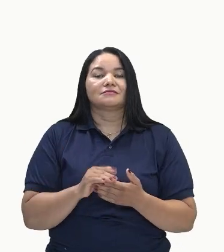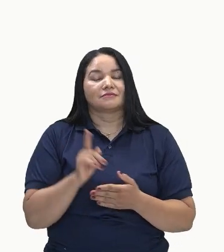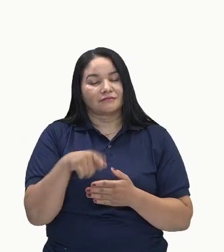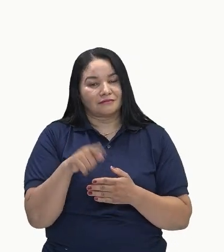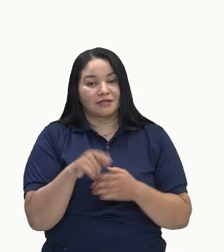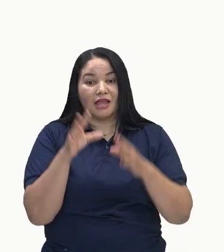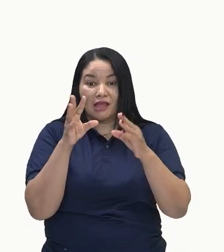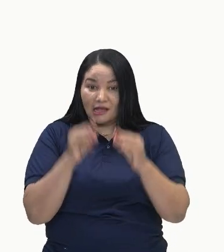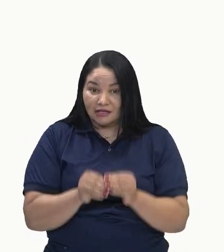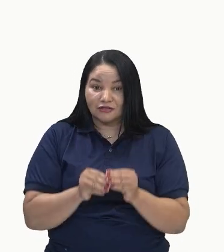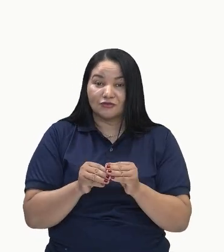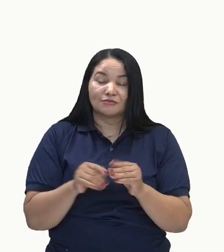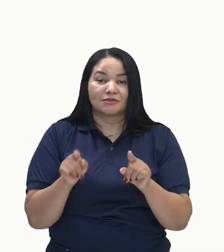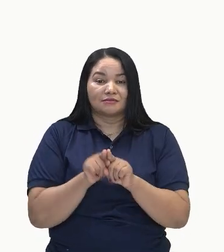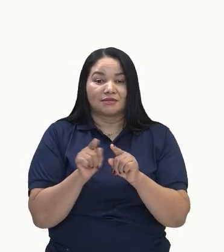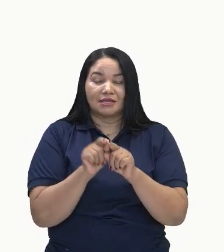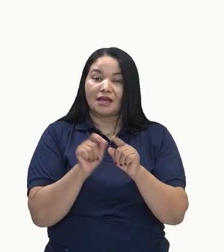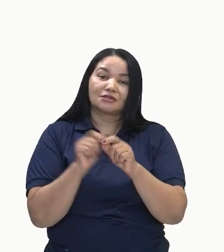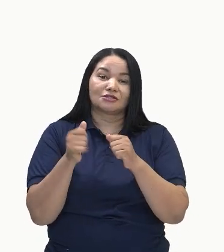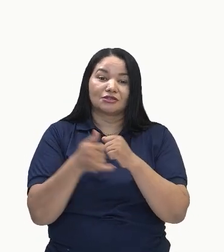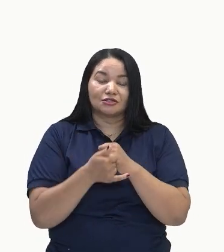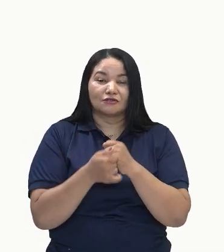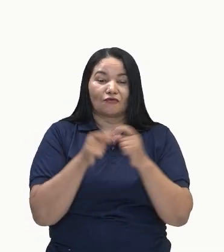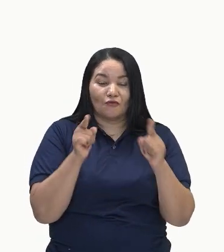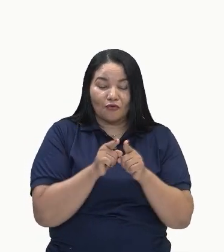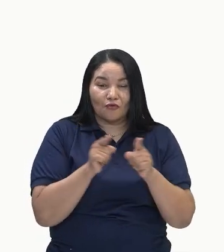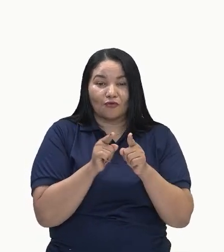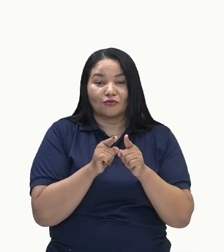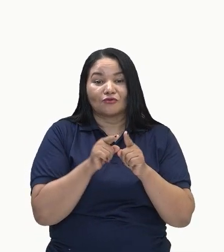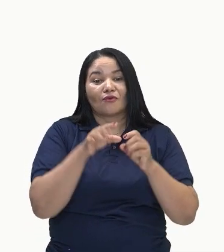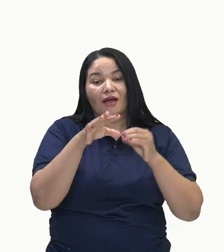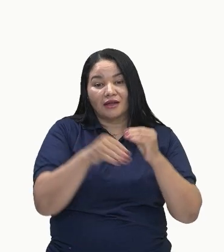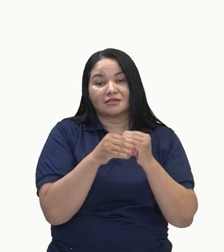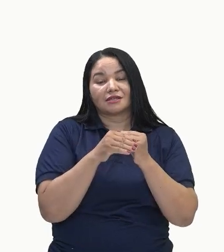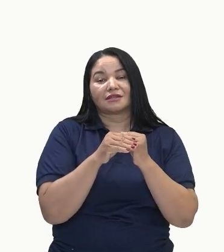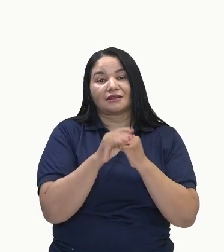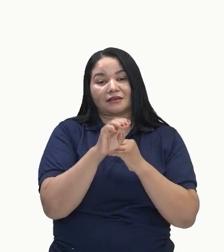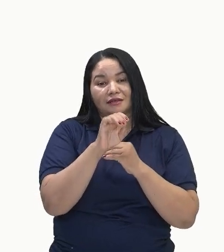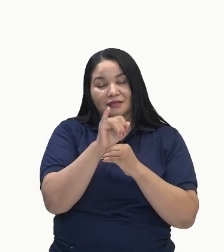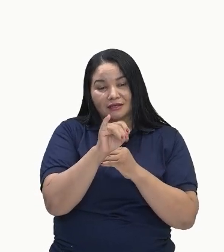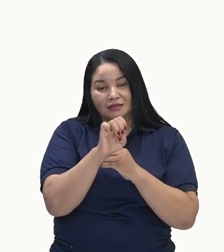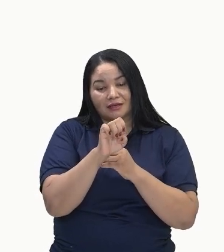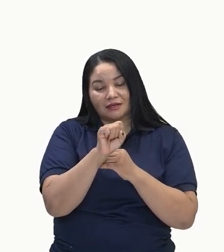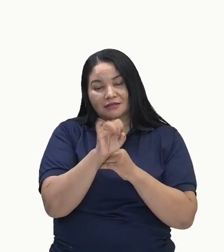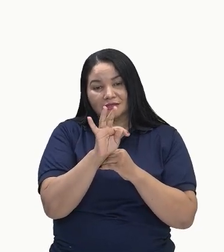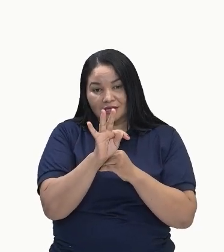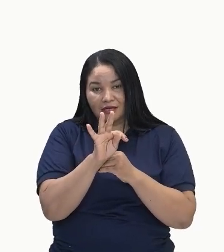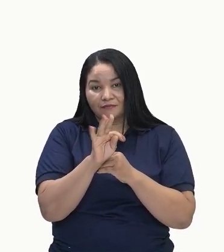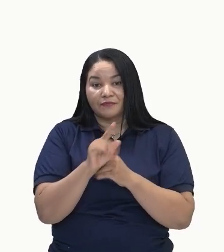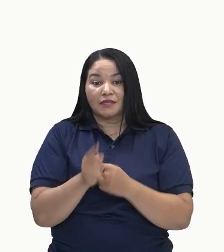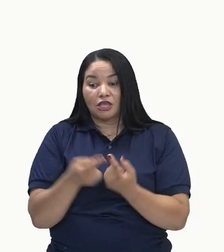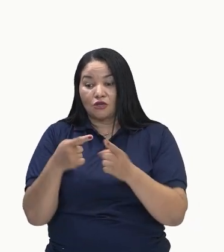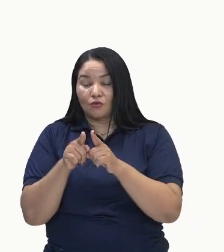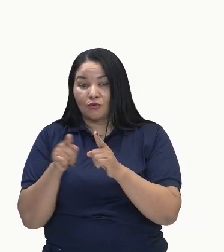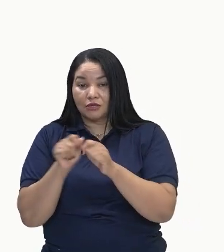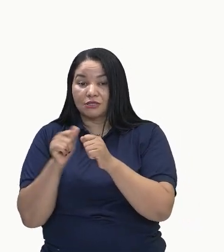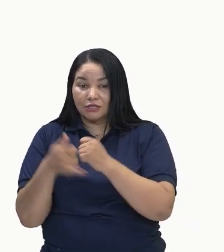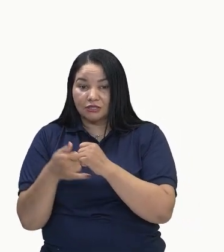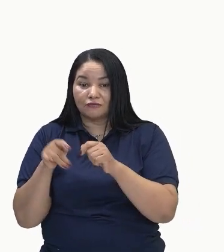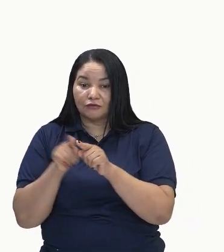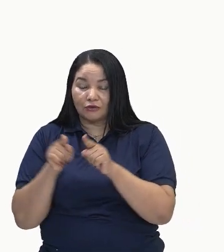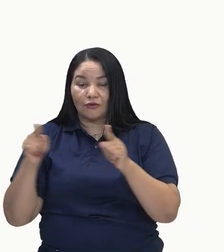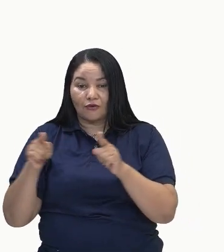resumo, adjetivo curto, eu vou acrescentar est, e os adjetivos longos eu vou formar